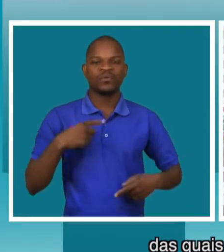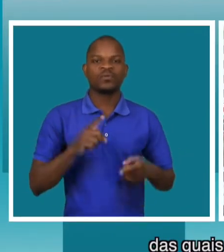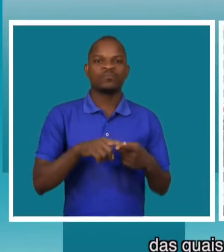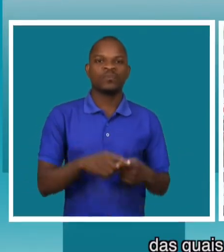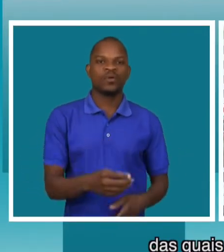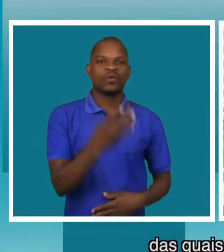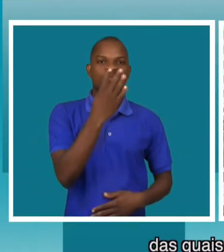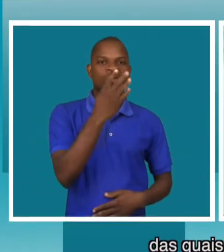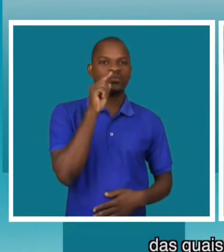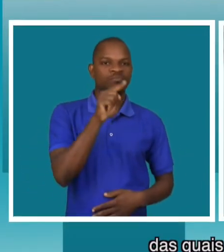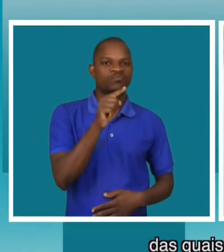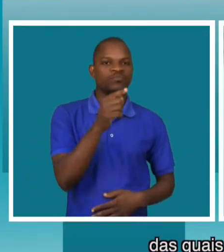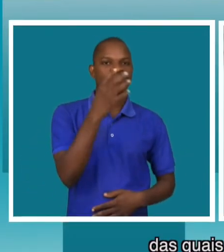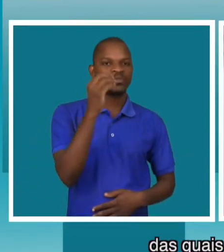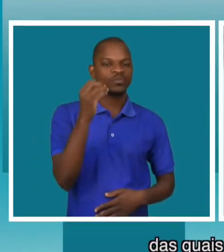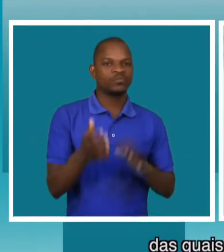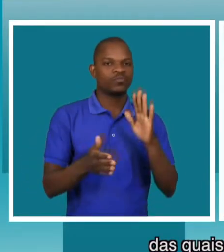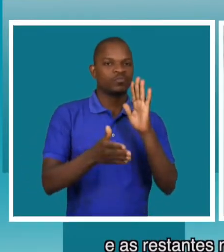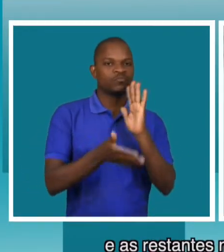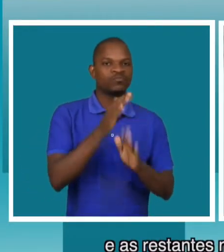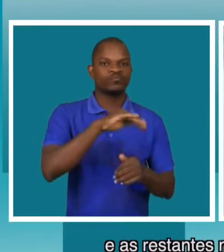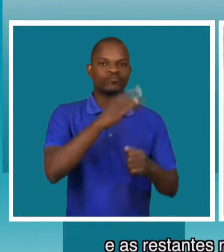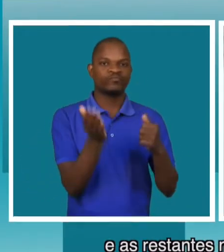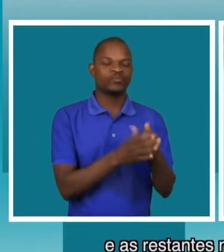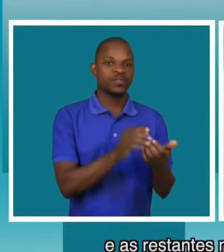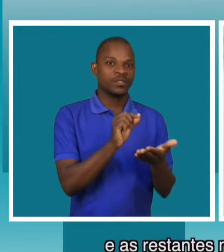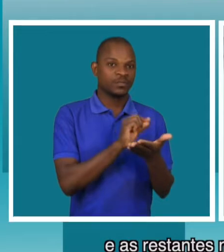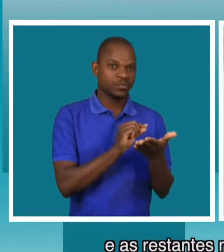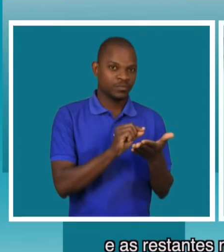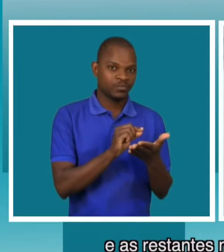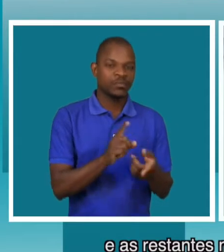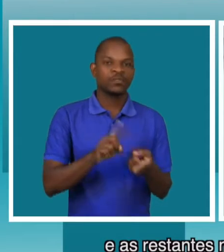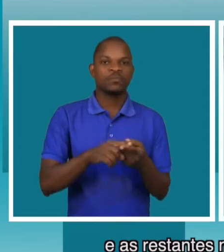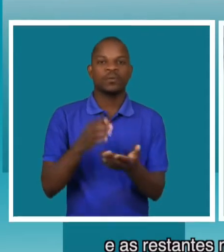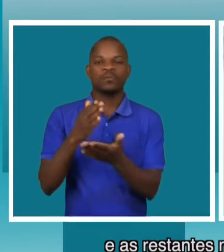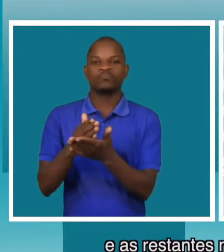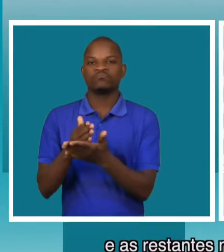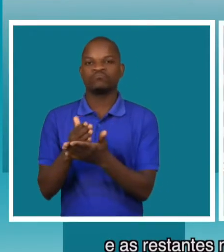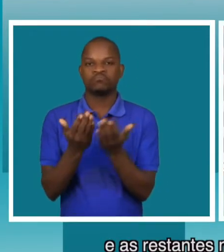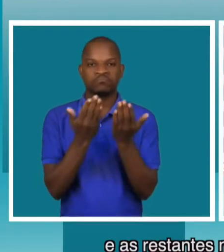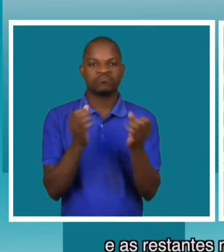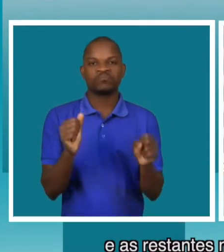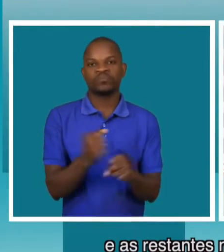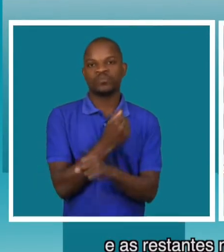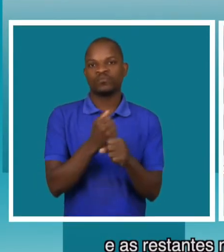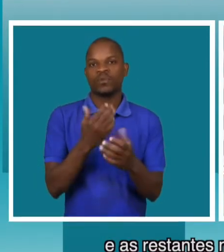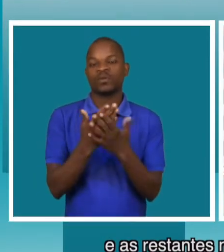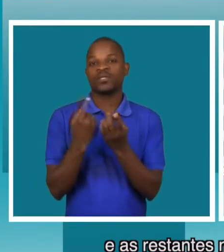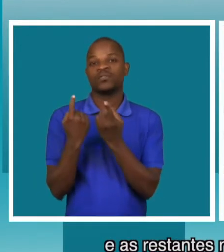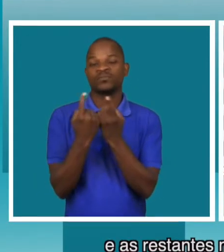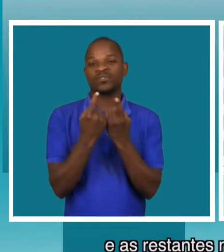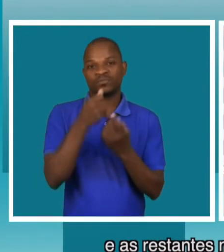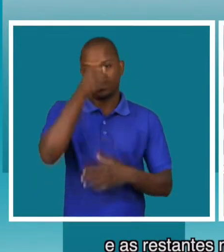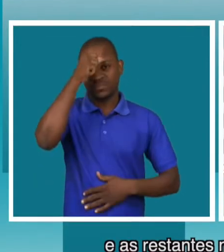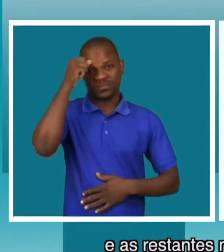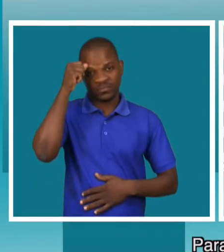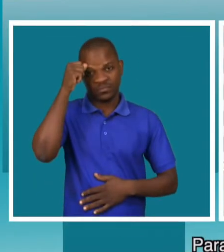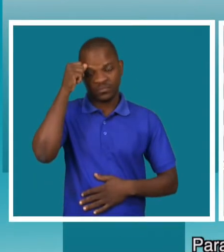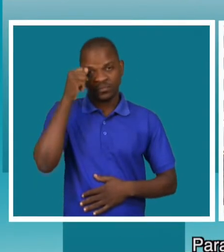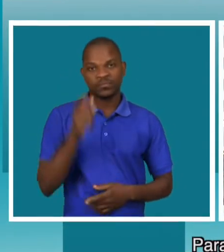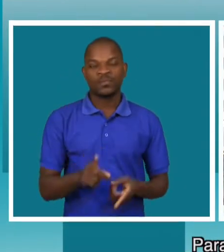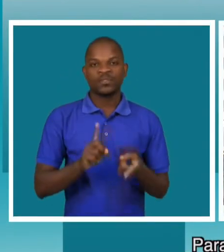quais 4.500 retornaram à escola e as restantes mostraram-se sem condições de regressar devido às condições a que se